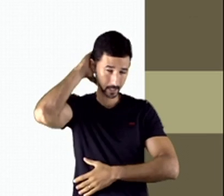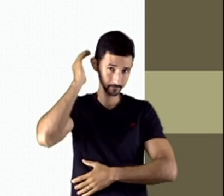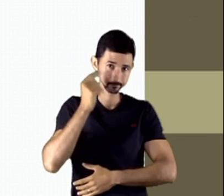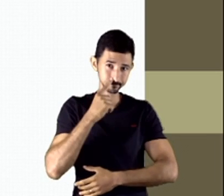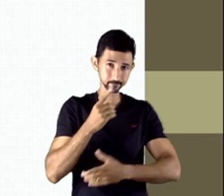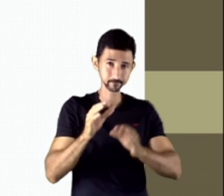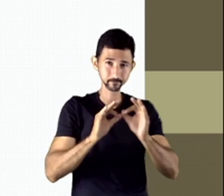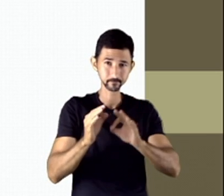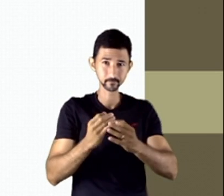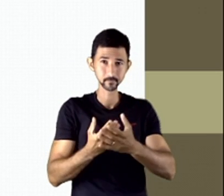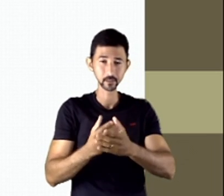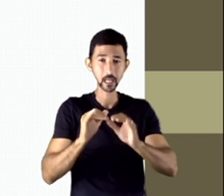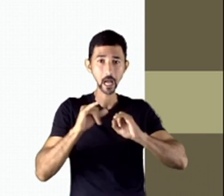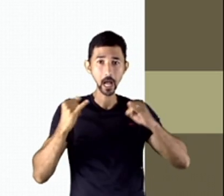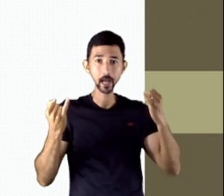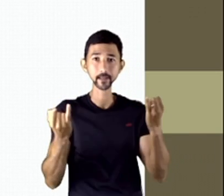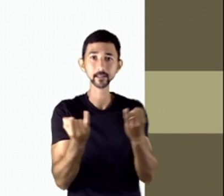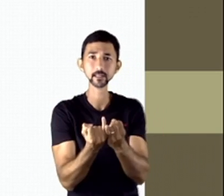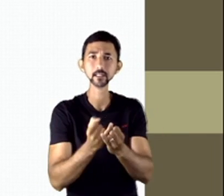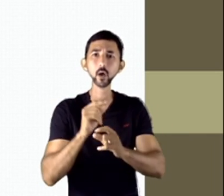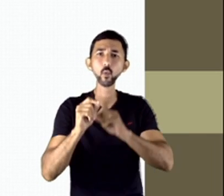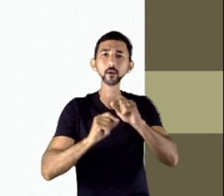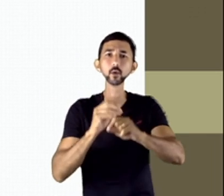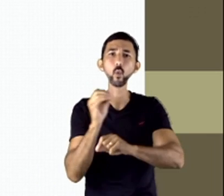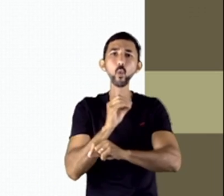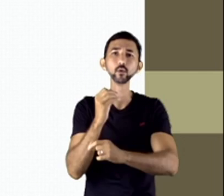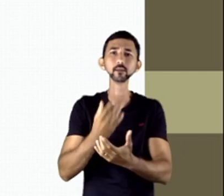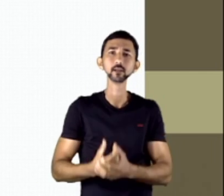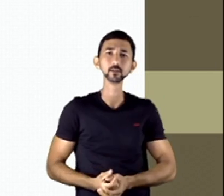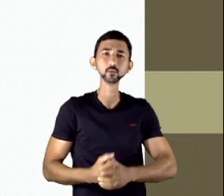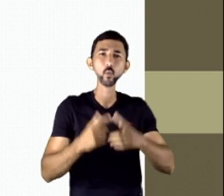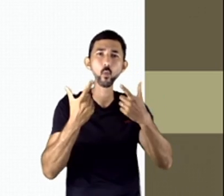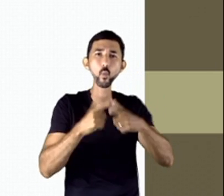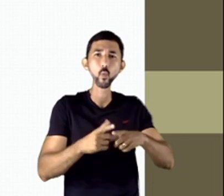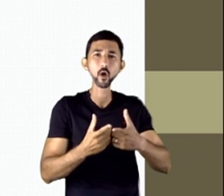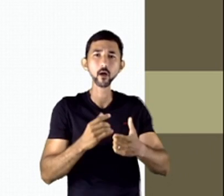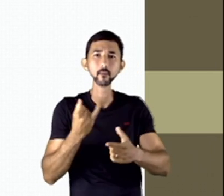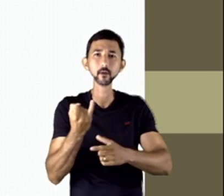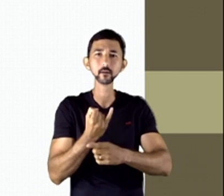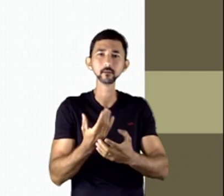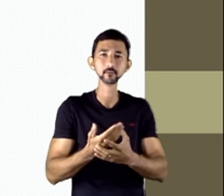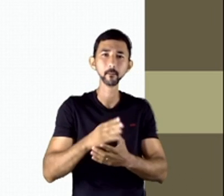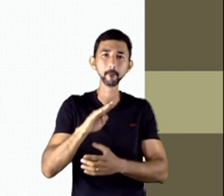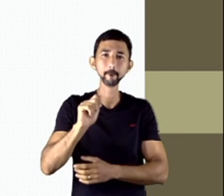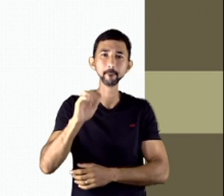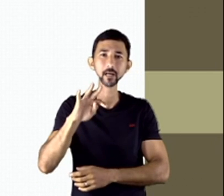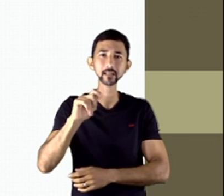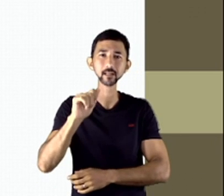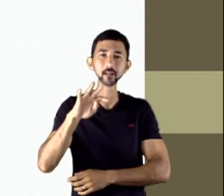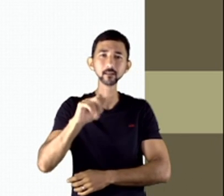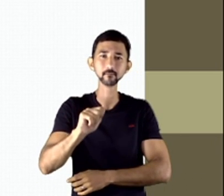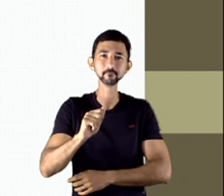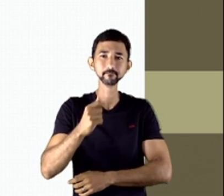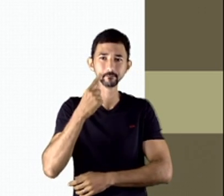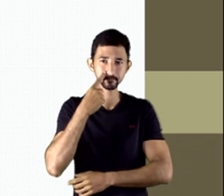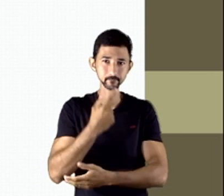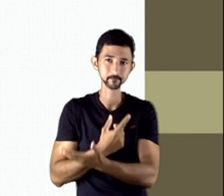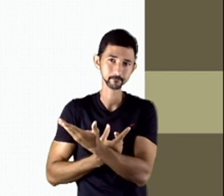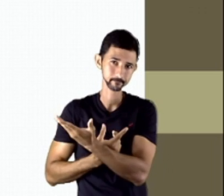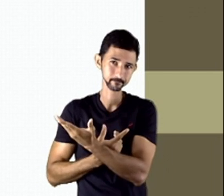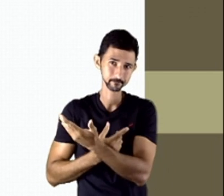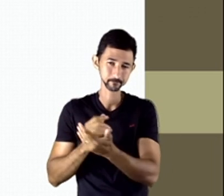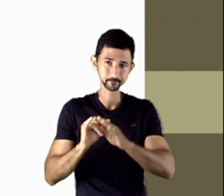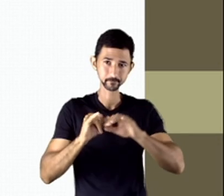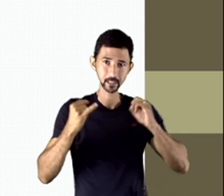A denominação Caratateua, ela significa Lugar das Grandes Batatas. Então eu trouxe a Ilha de